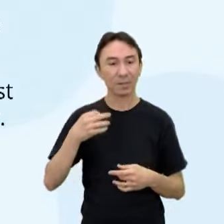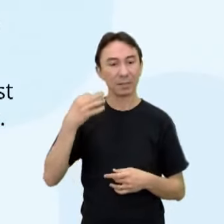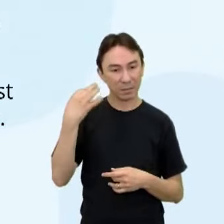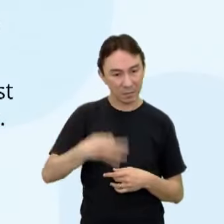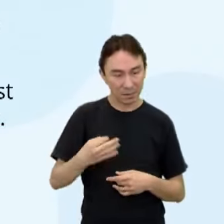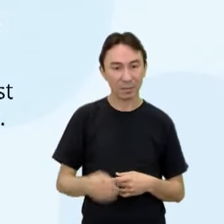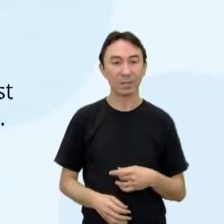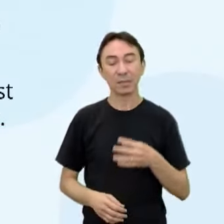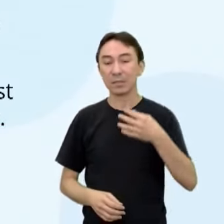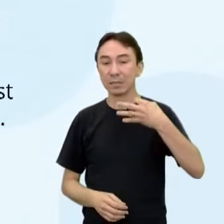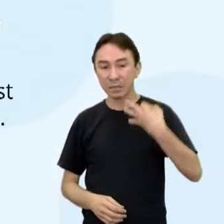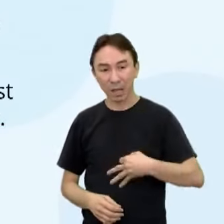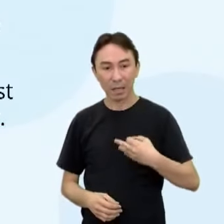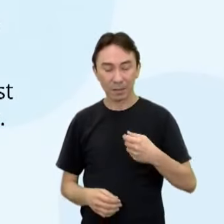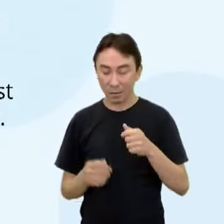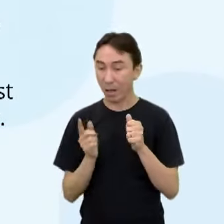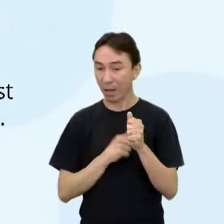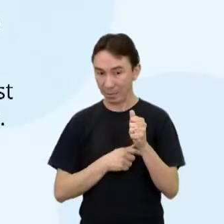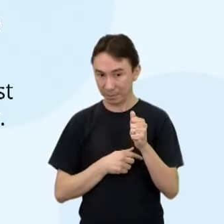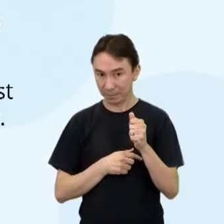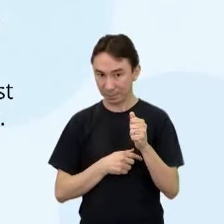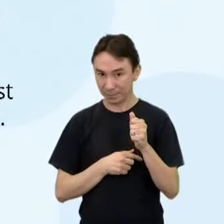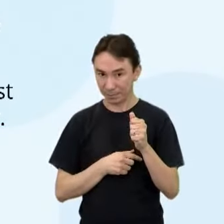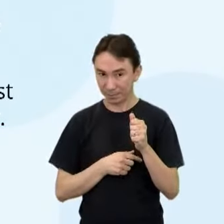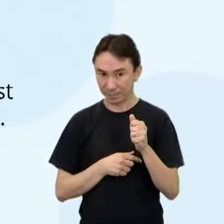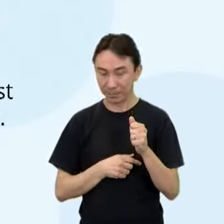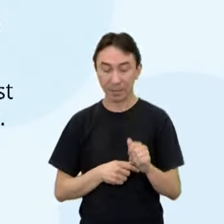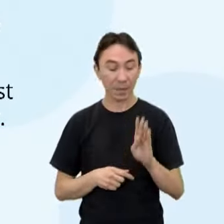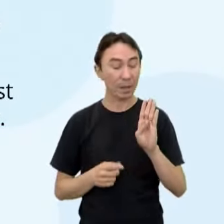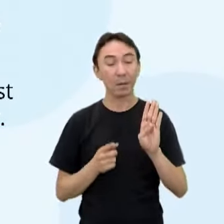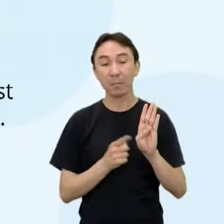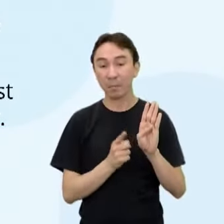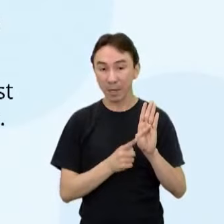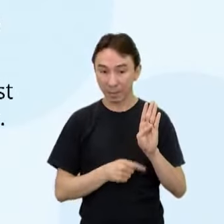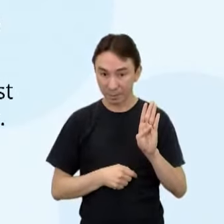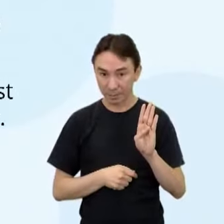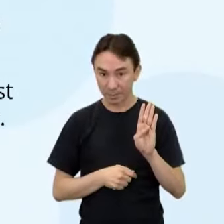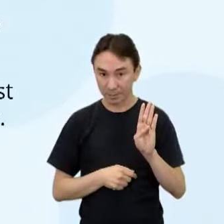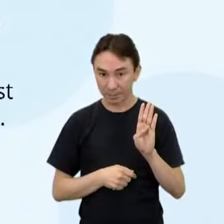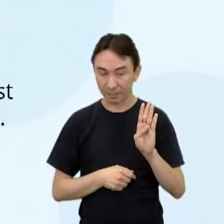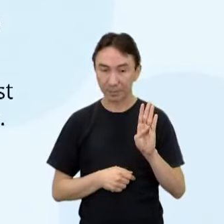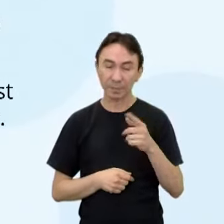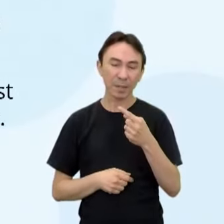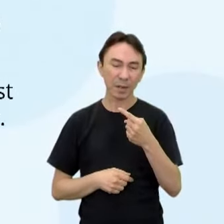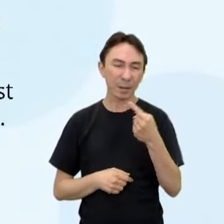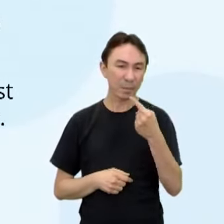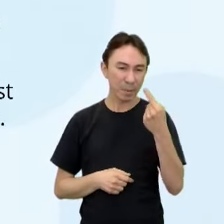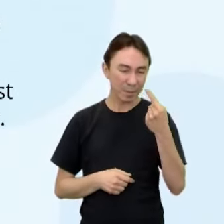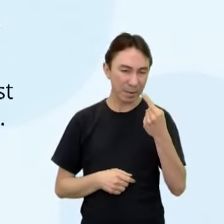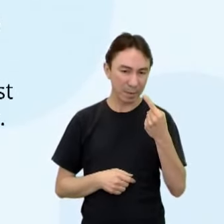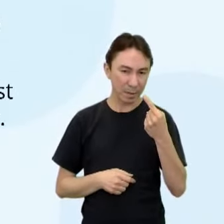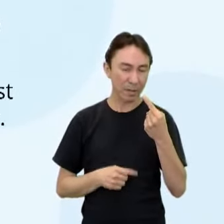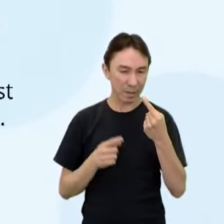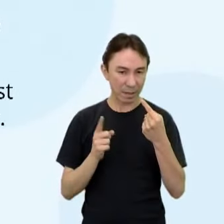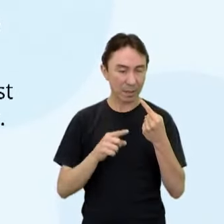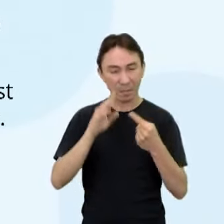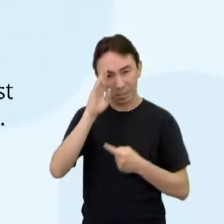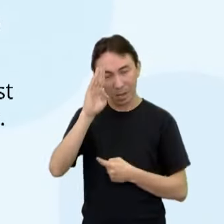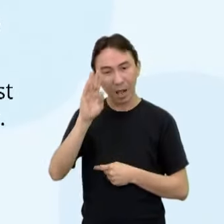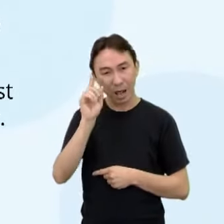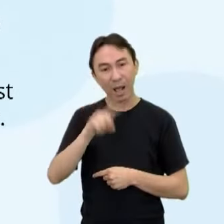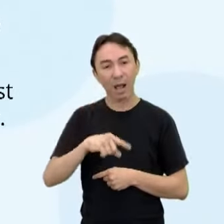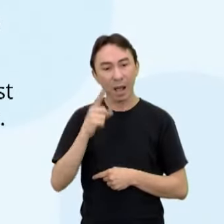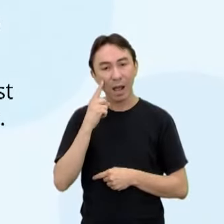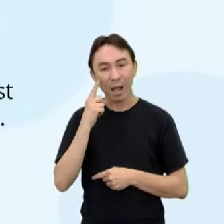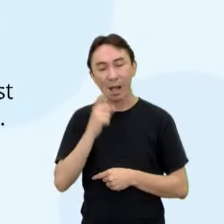true. The main information in the first sentence is the date of the discovery. A informação principal na primeira frase